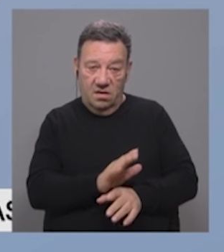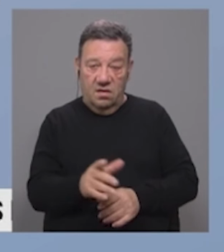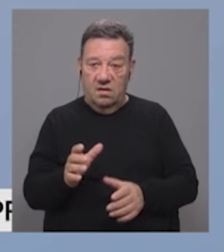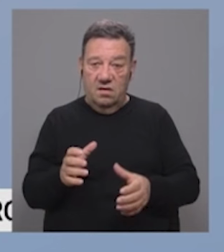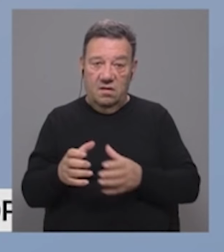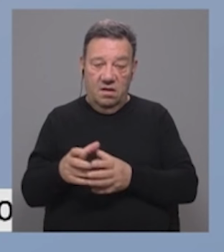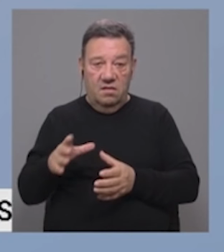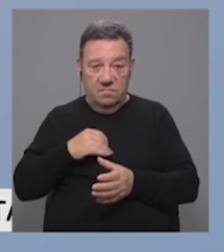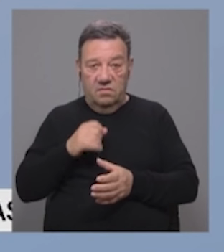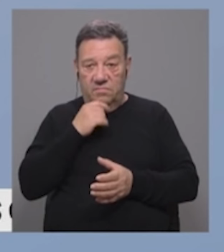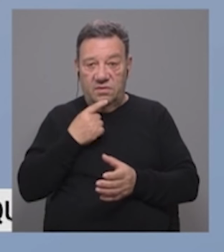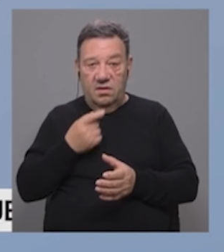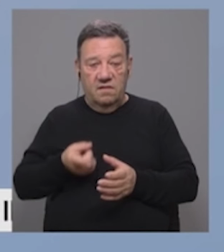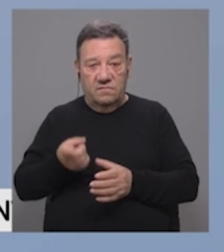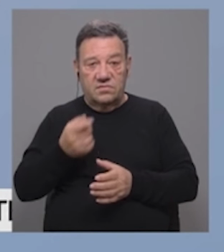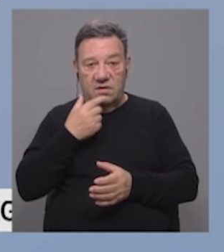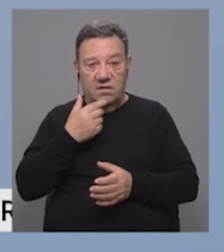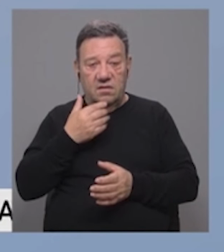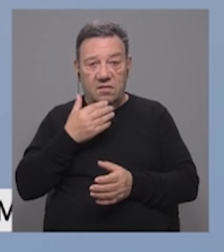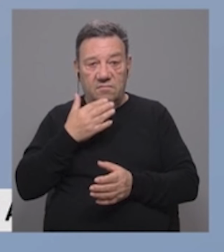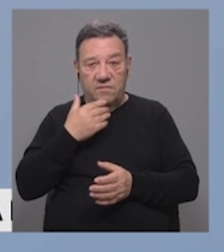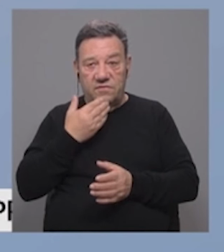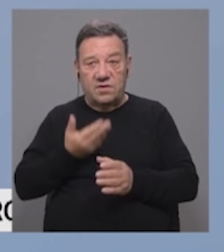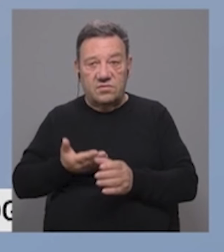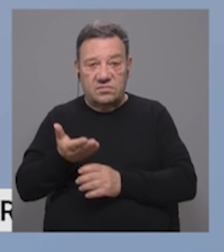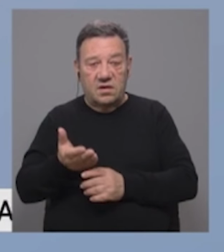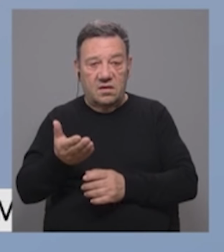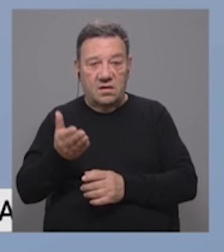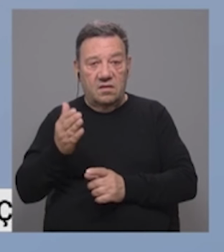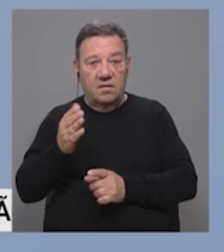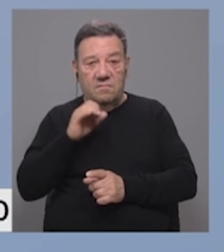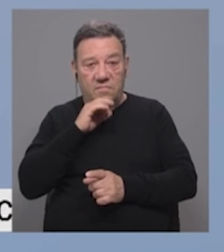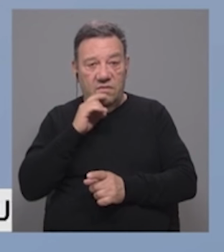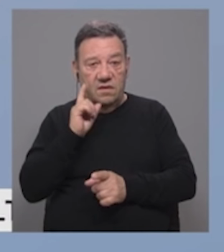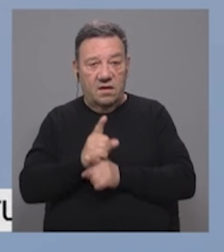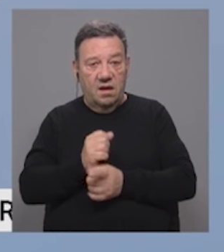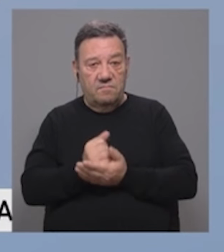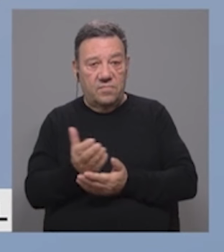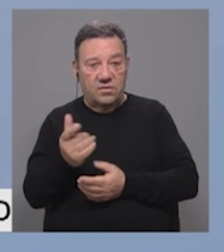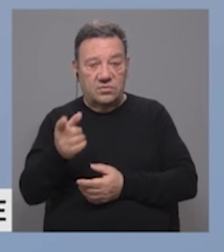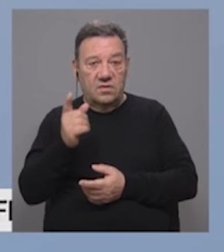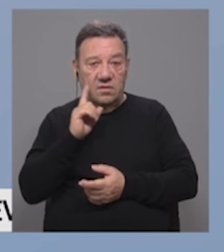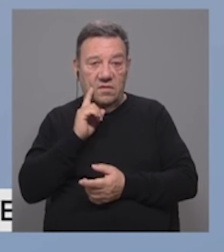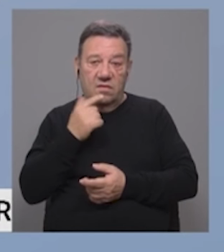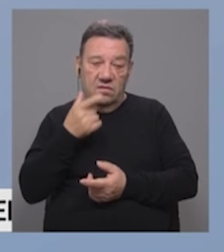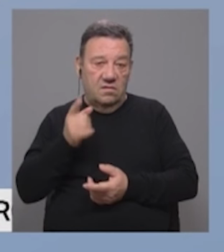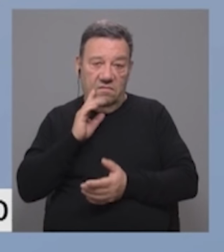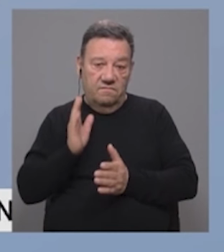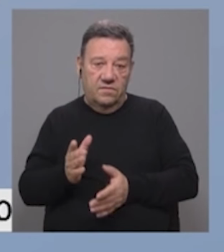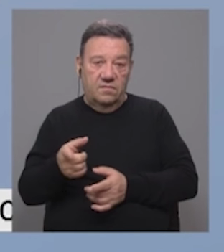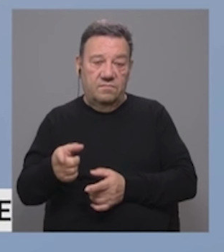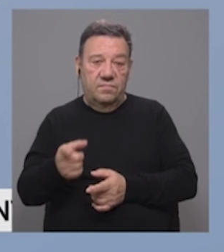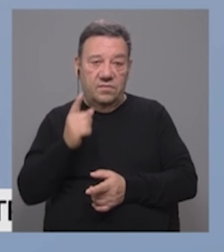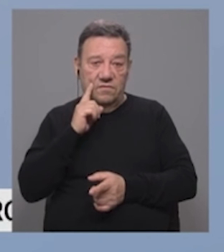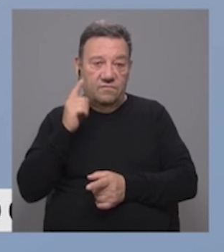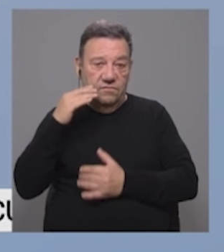companhia admite avançar com uma providência cautelar para que possa então ter estes apoios fundamentais, dizem fundamentais, para